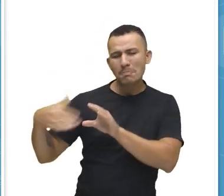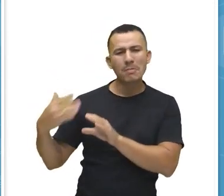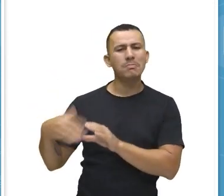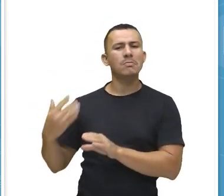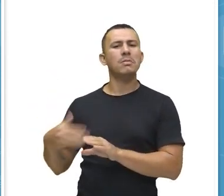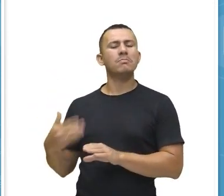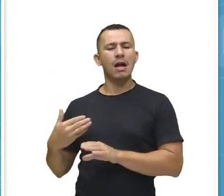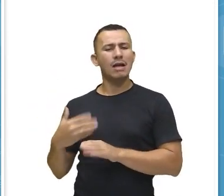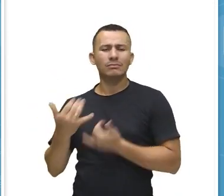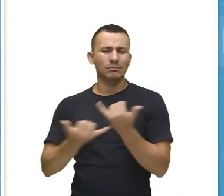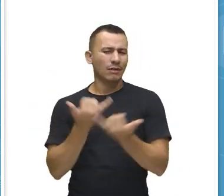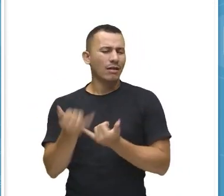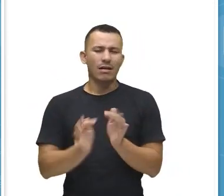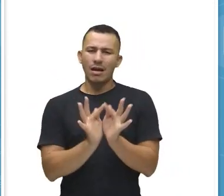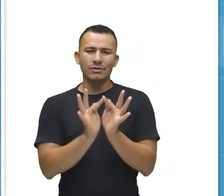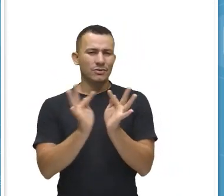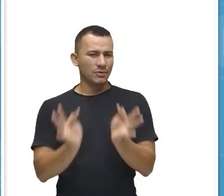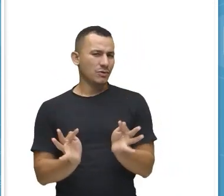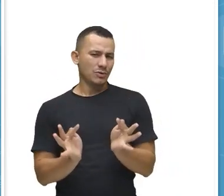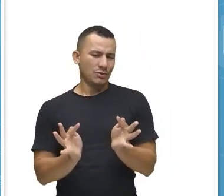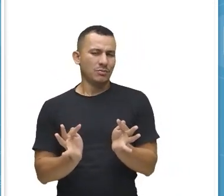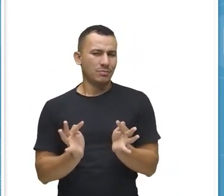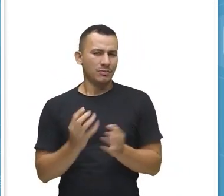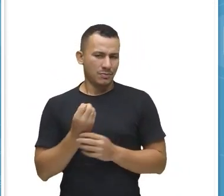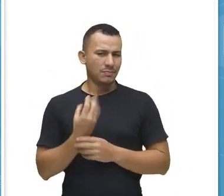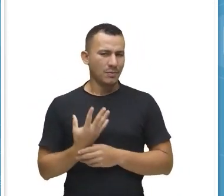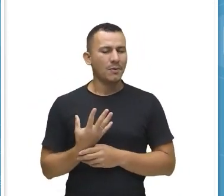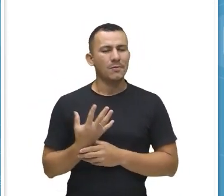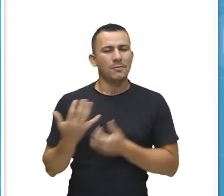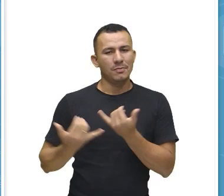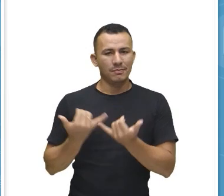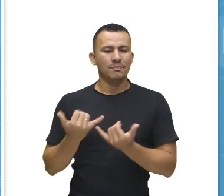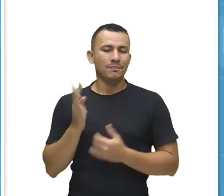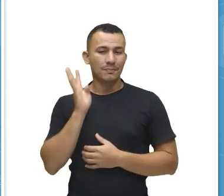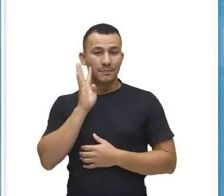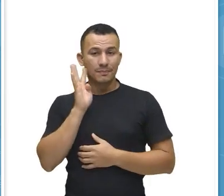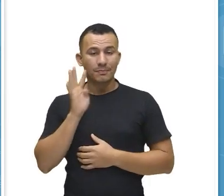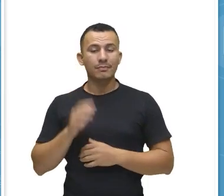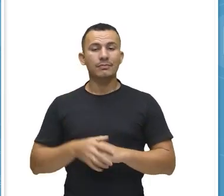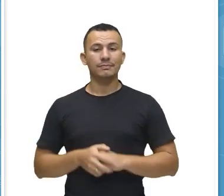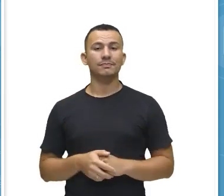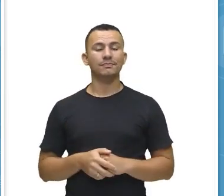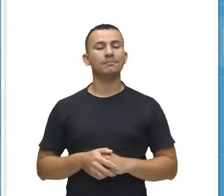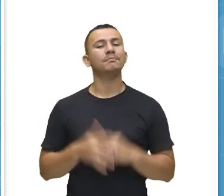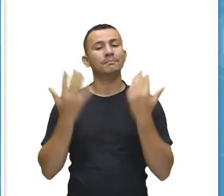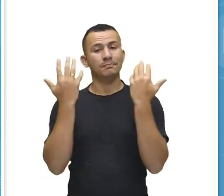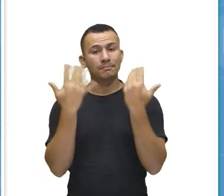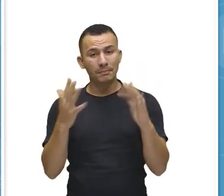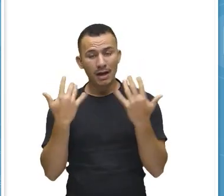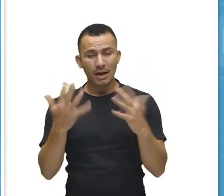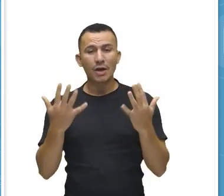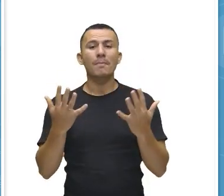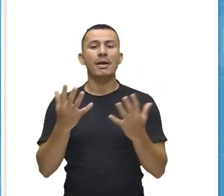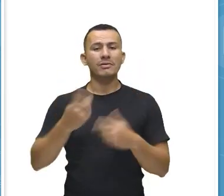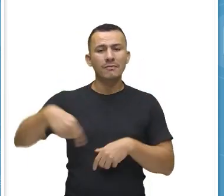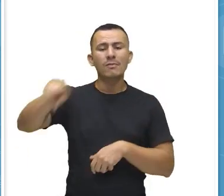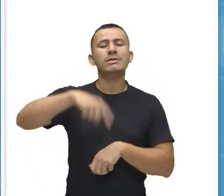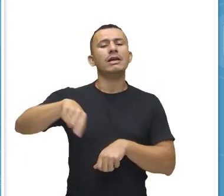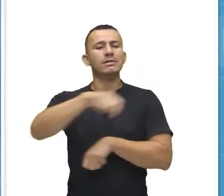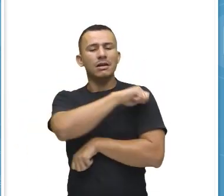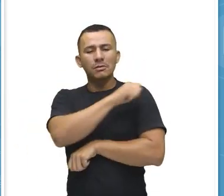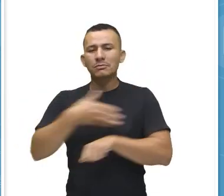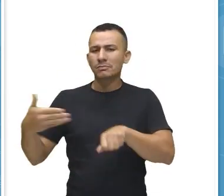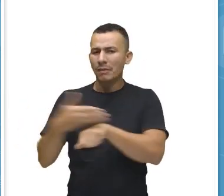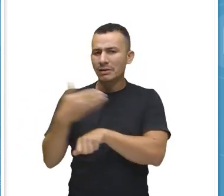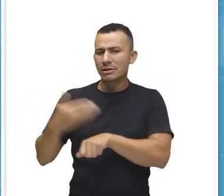sem ofender, né? Sem aquela coisa toda, desagradável, muito bacana mesmo. Olha, parabéns primeiramente pela participação de vocês